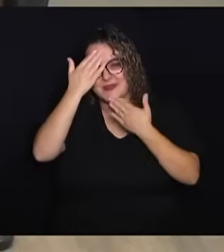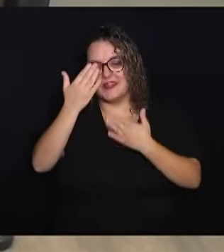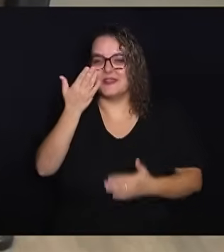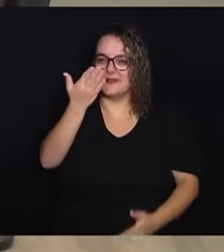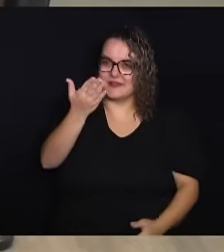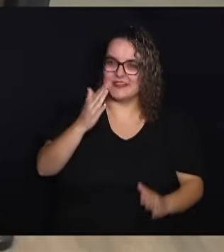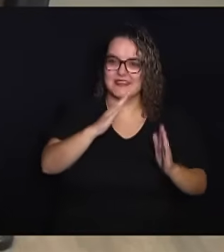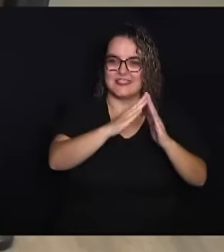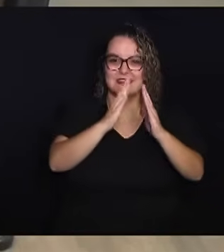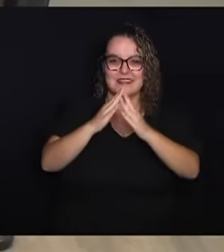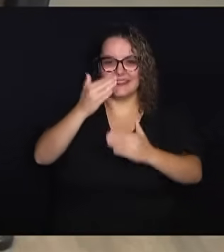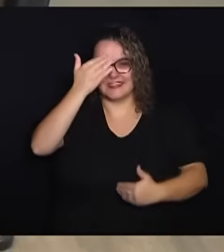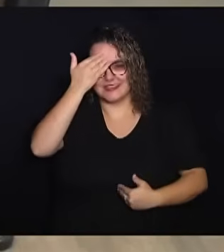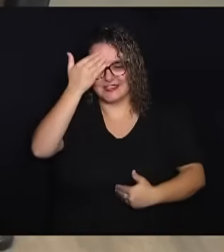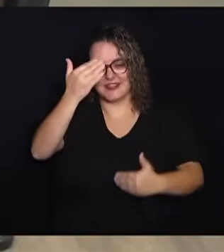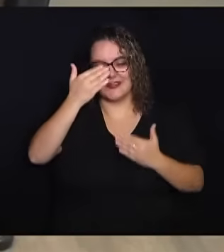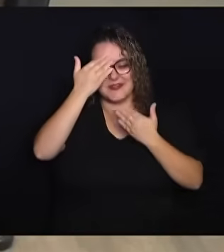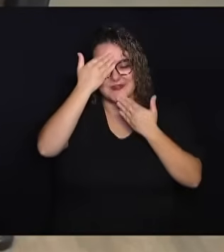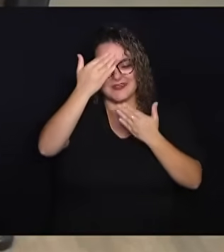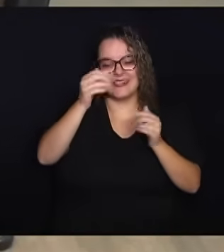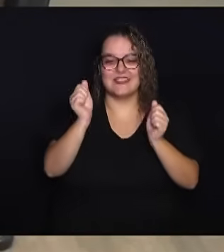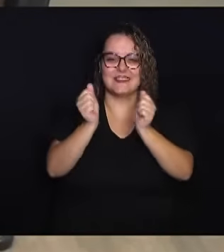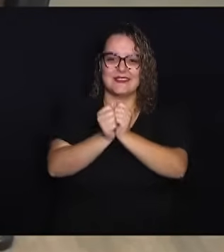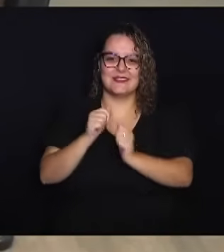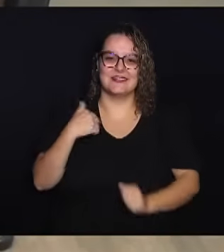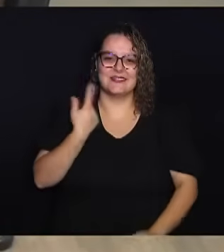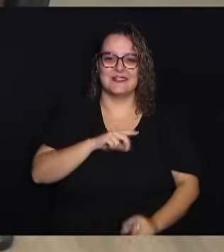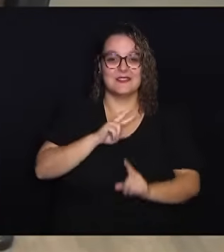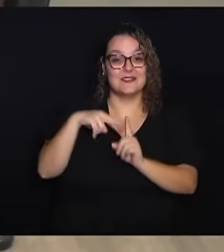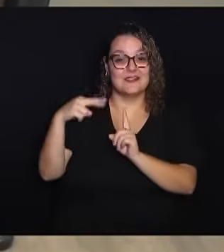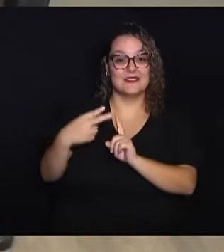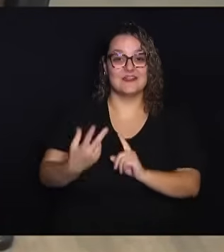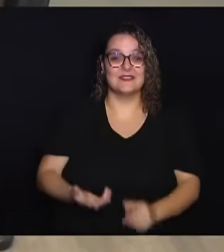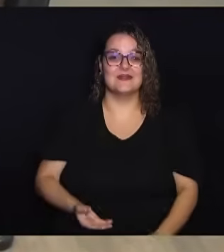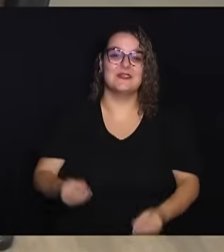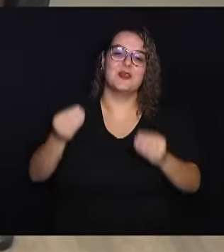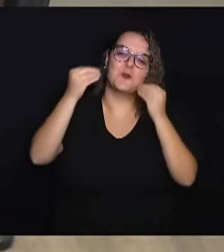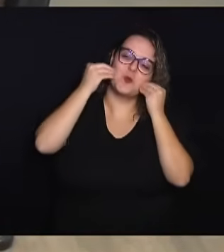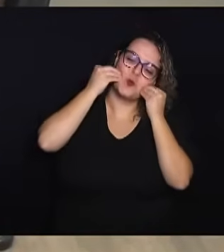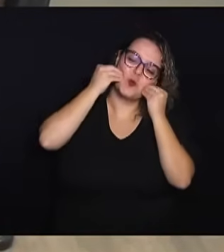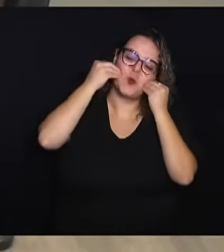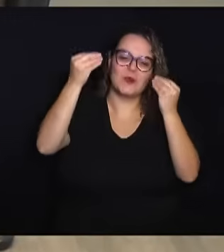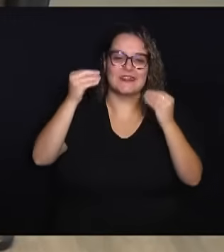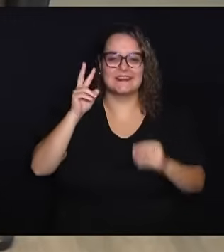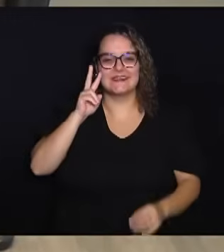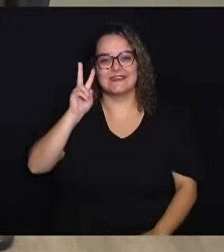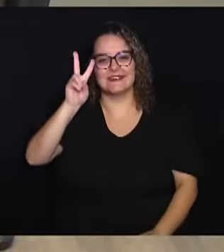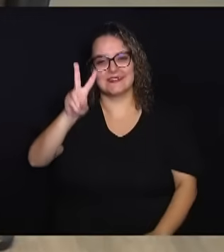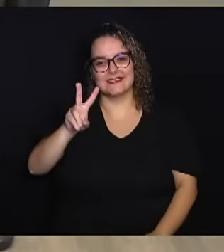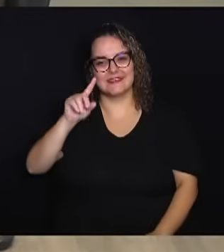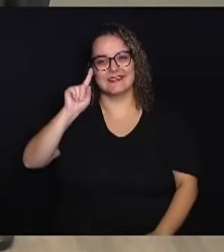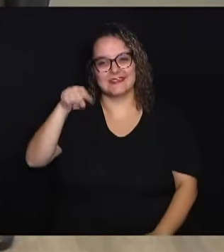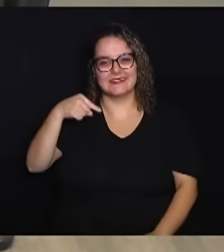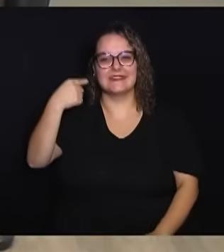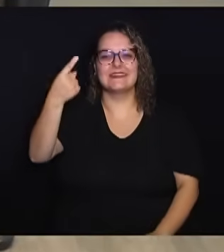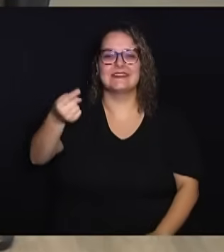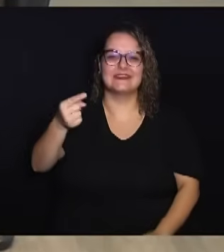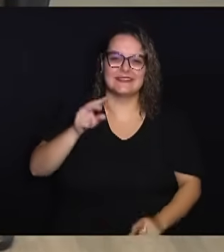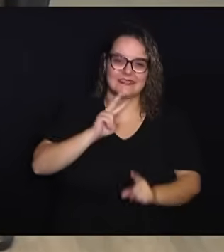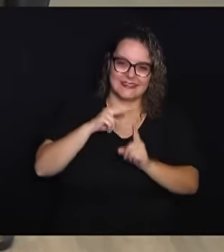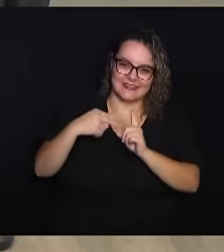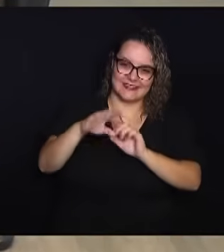de casa, gratidão, obrigada por estar com a gente aqui no Ponto de Vista. Um beijo grande e a gente sempre se vê aqui na